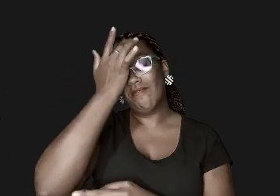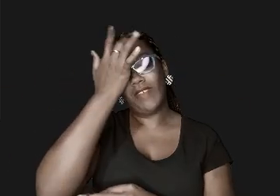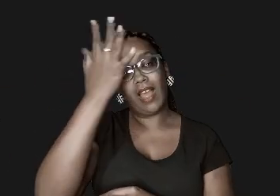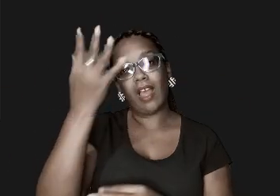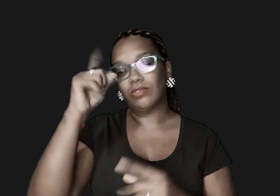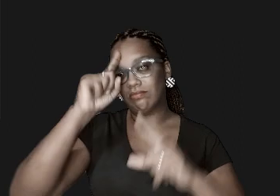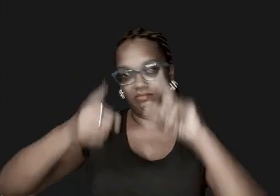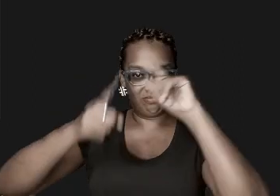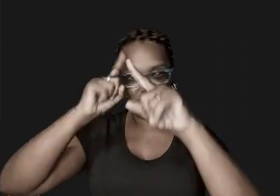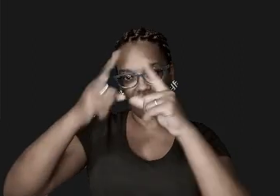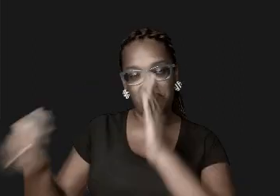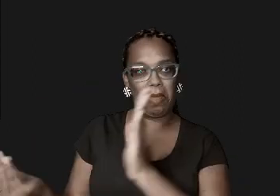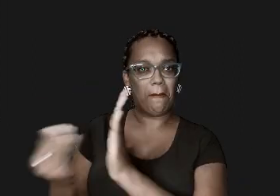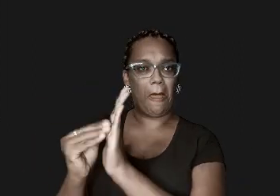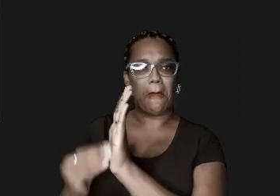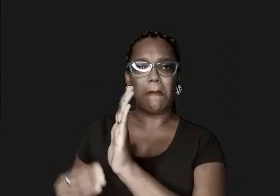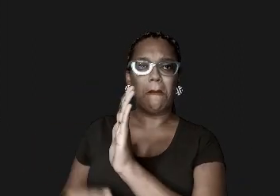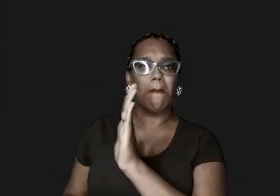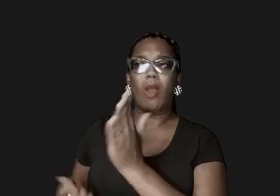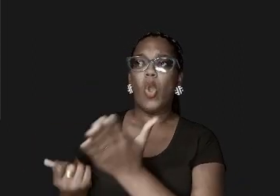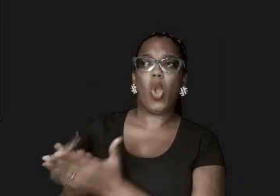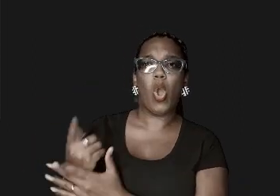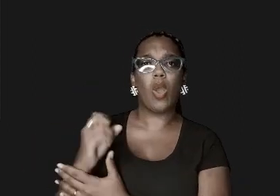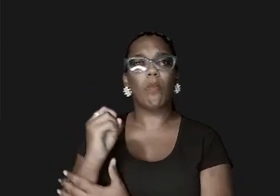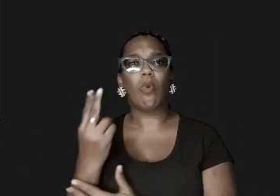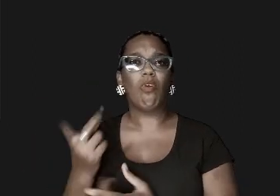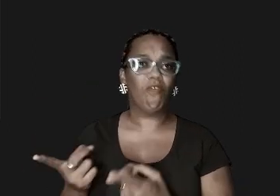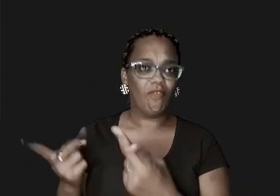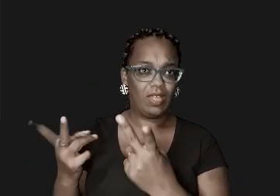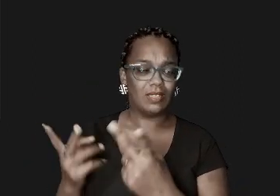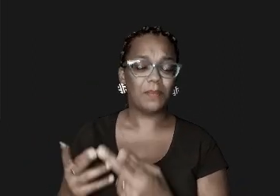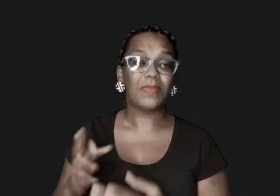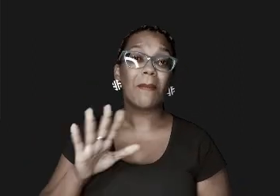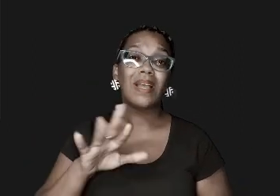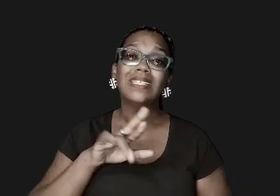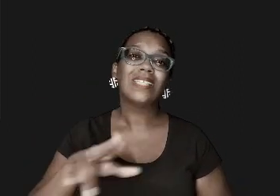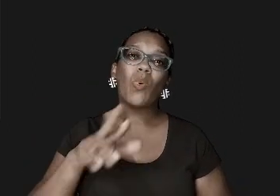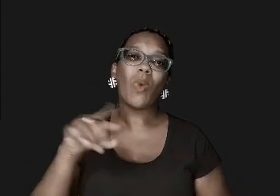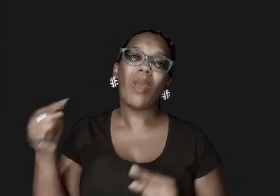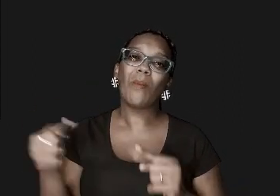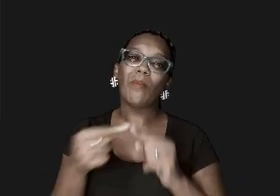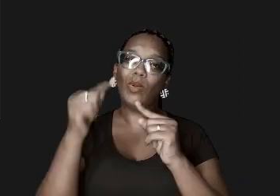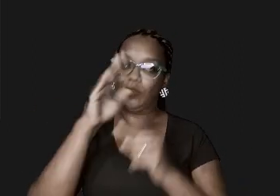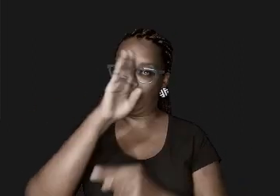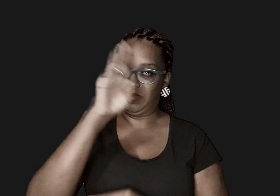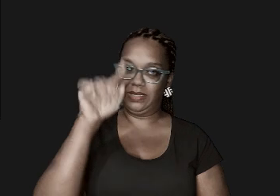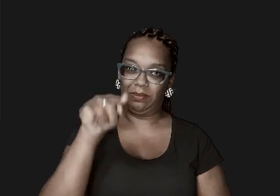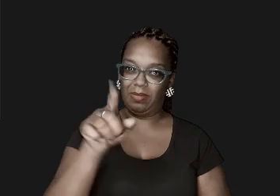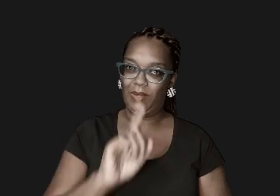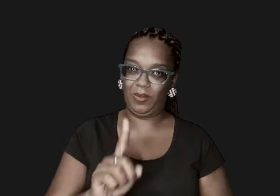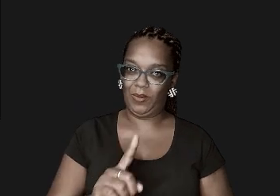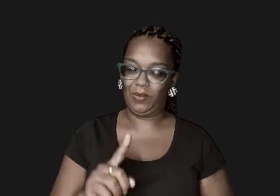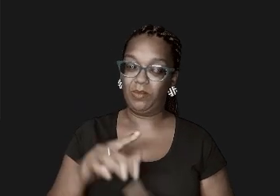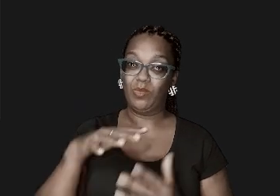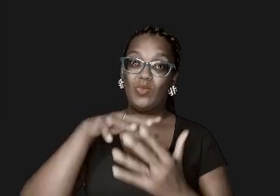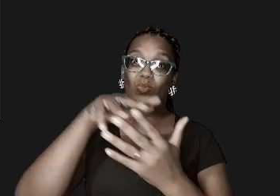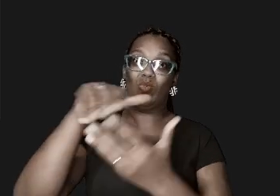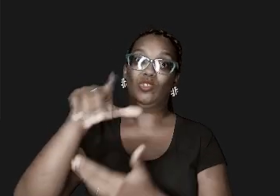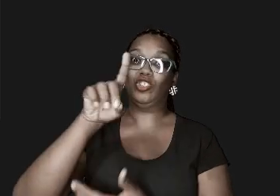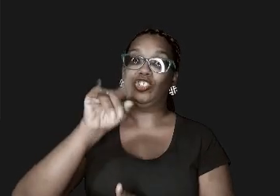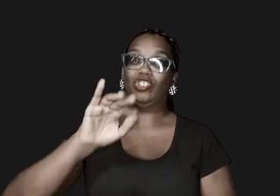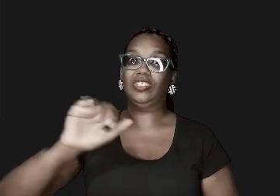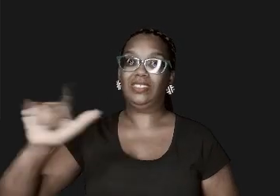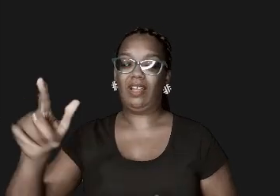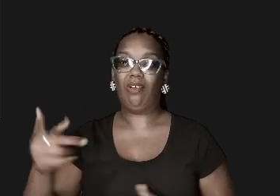ela também é impactada por um mundo digital porque efetivamente é cada vez mais fácil você inserir ordens no livro de compra e venda de